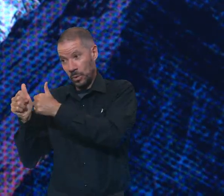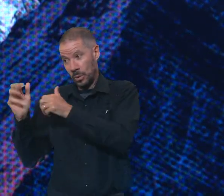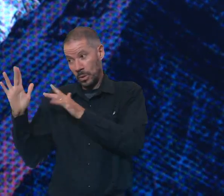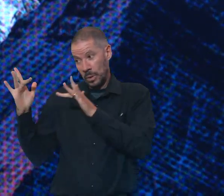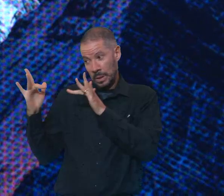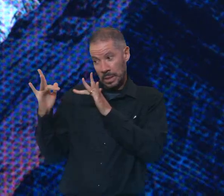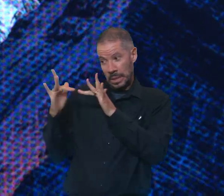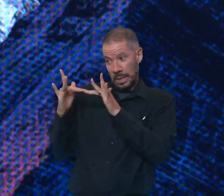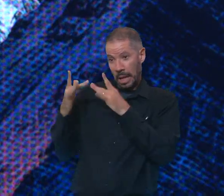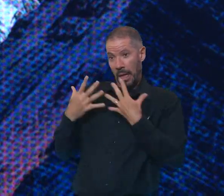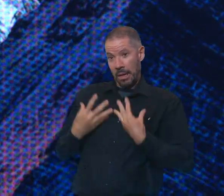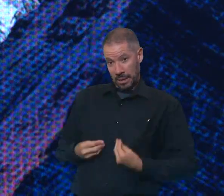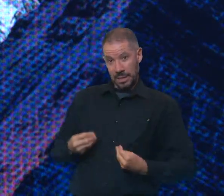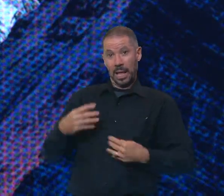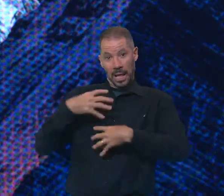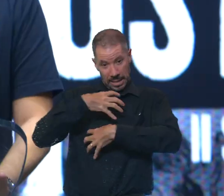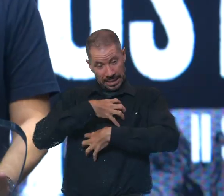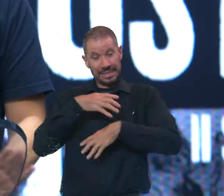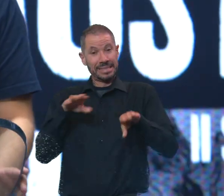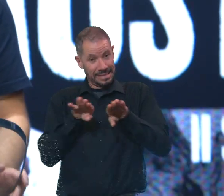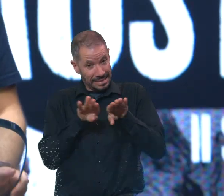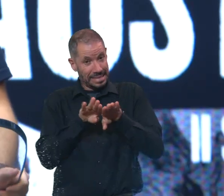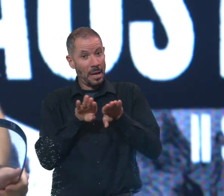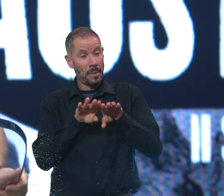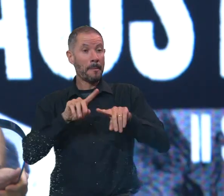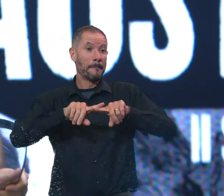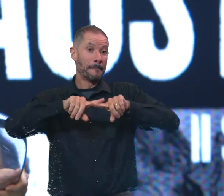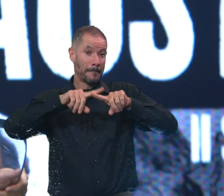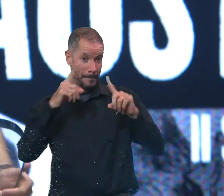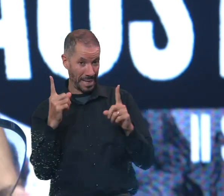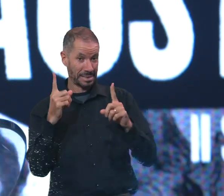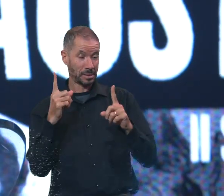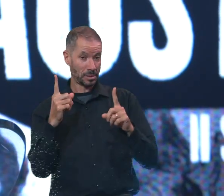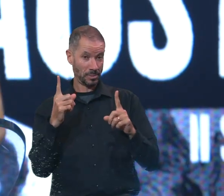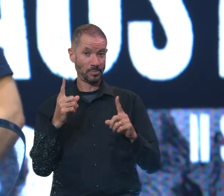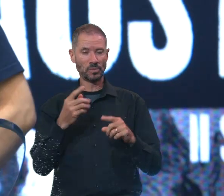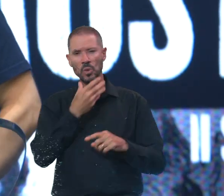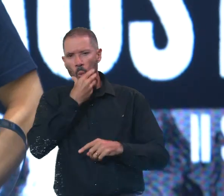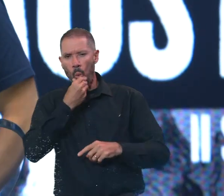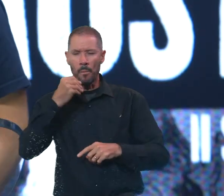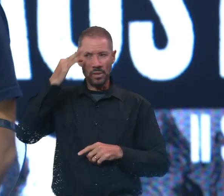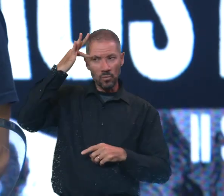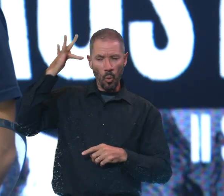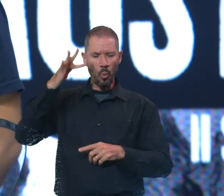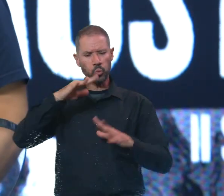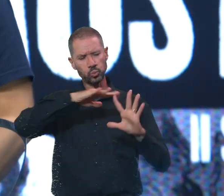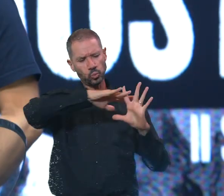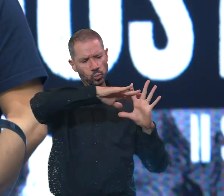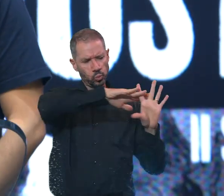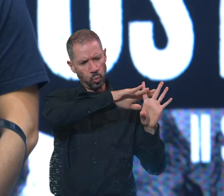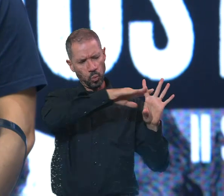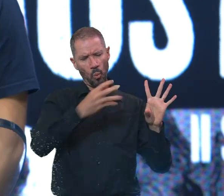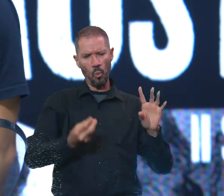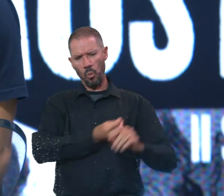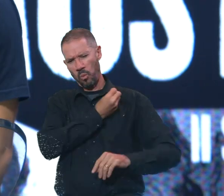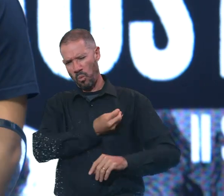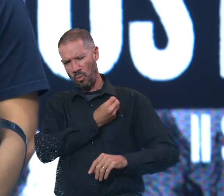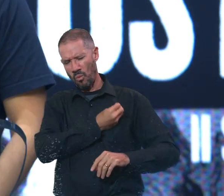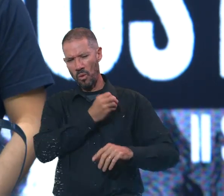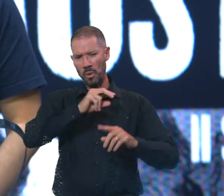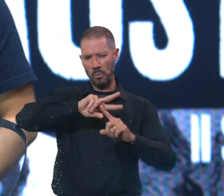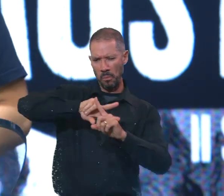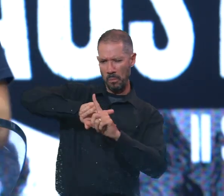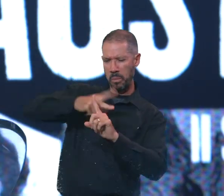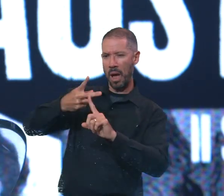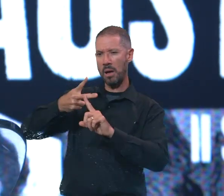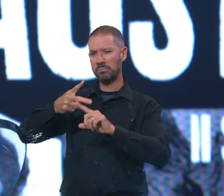mais cansado também, né? Mas a grande questão que ele coloca é que numa sociedade como a qual nós vivemos, com